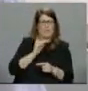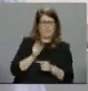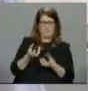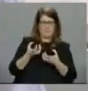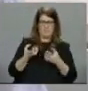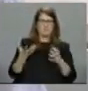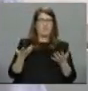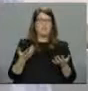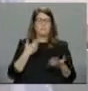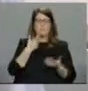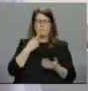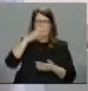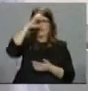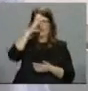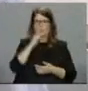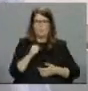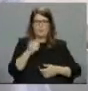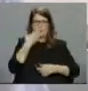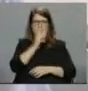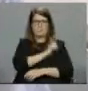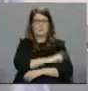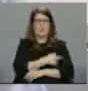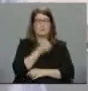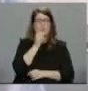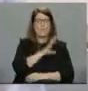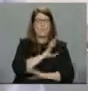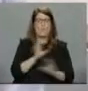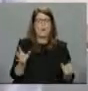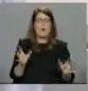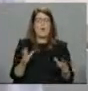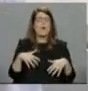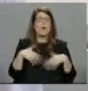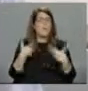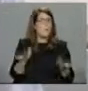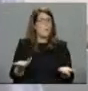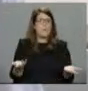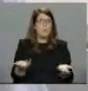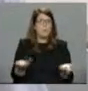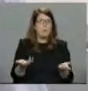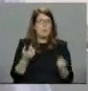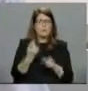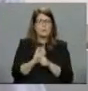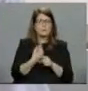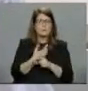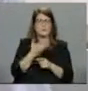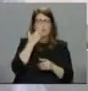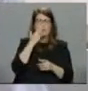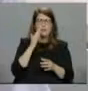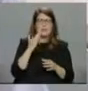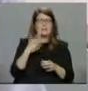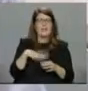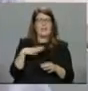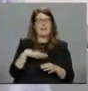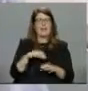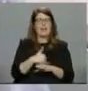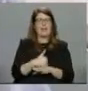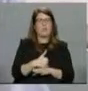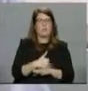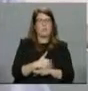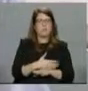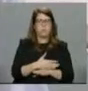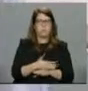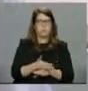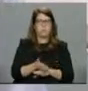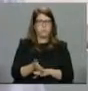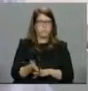aqui ou o Governo está a ser incompetente na realização dos concursos, ou então há aqui uma clara vontade de atrasar o processo